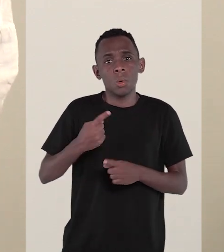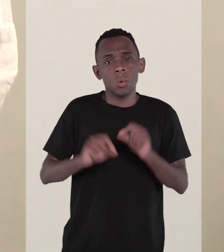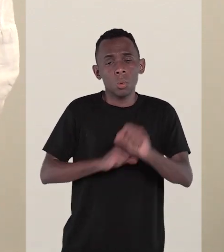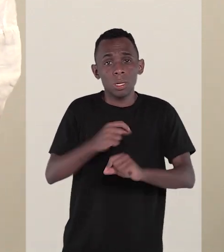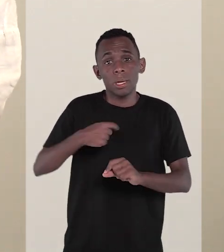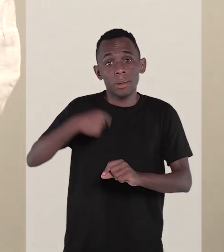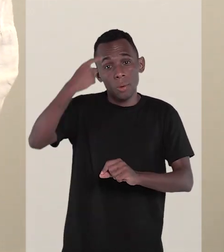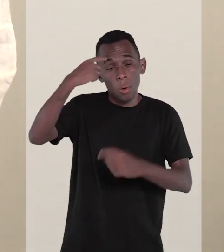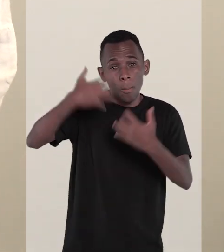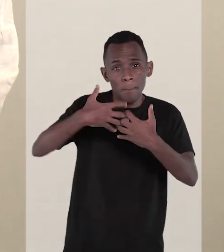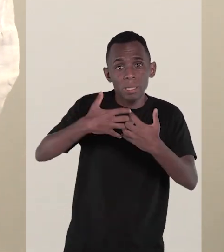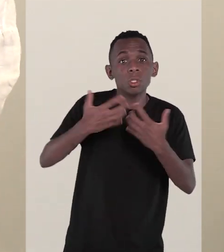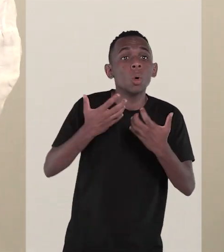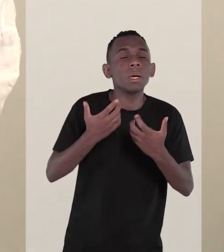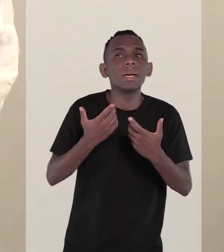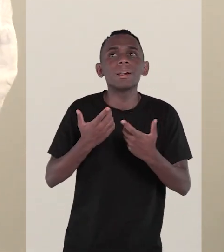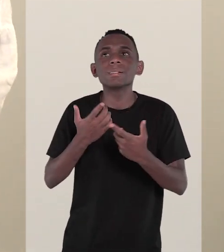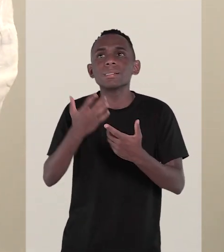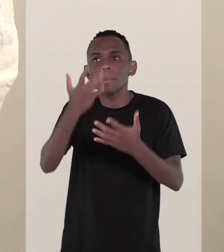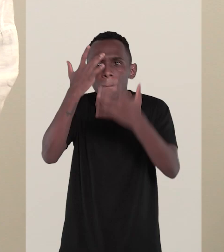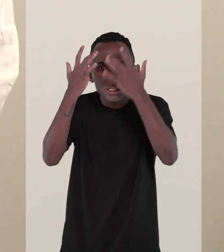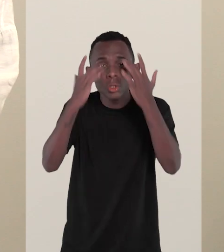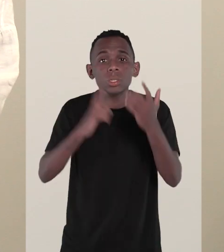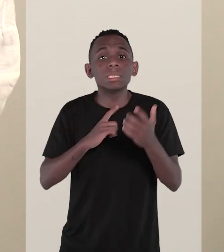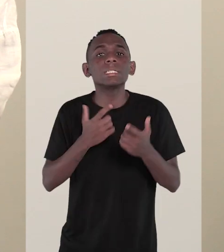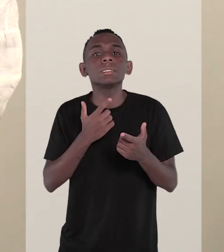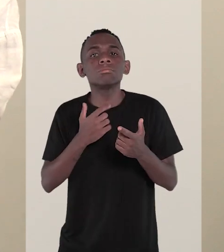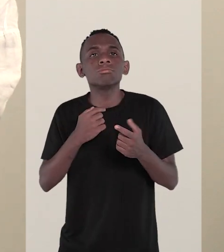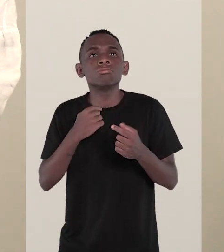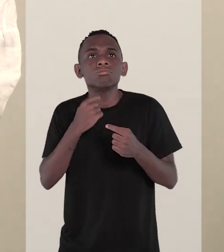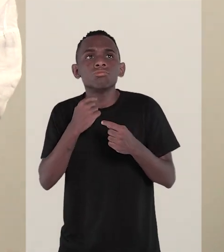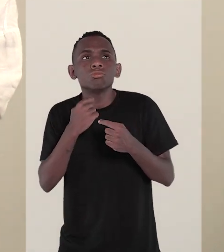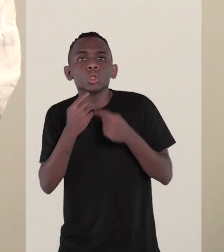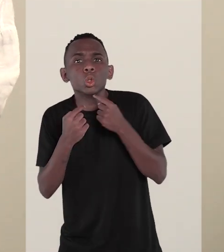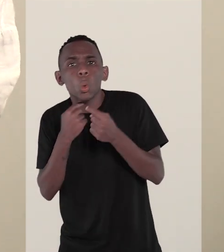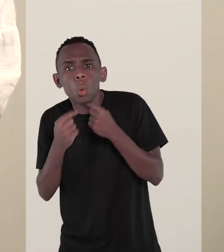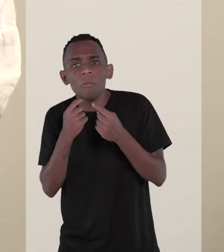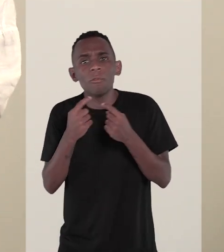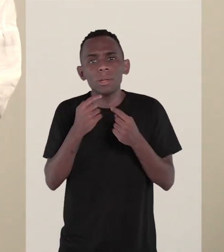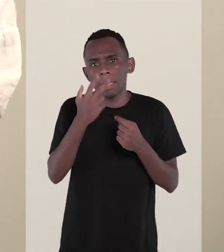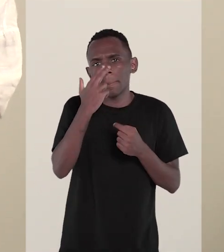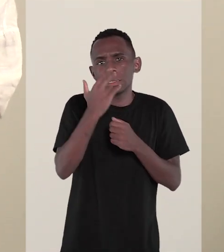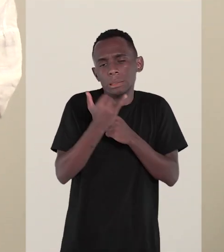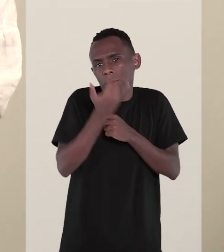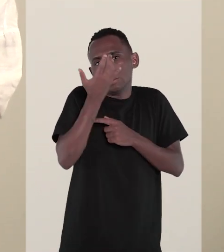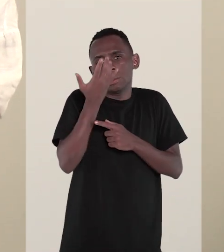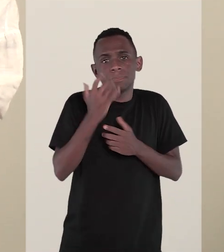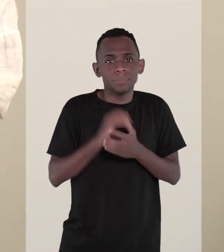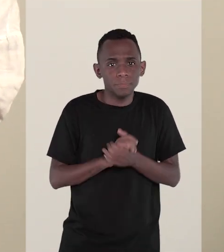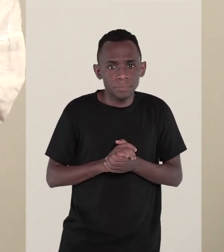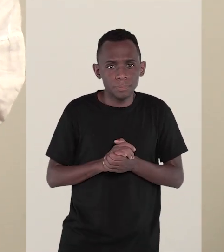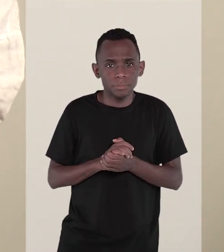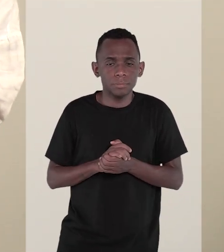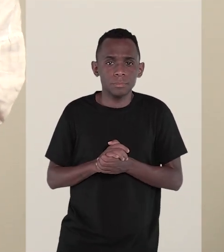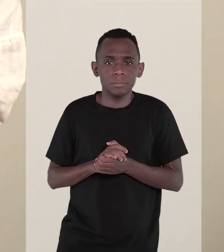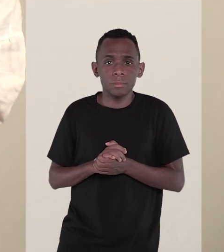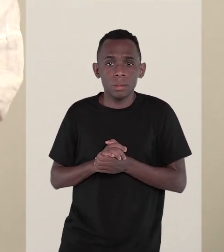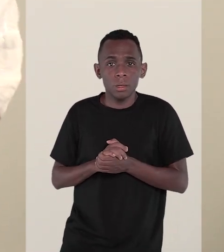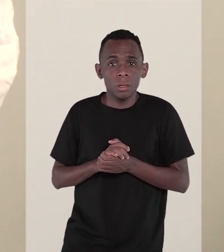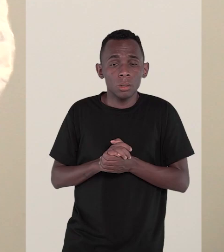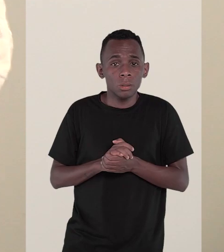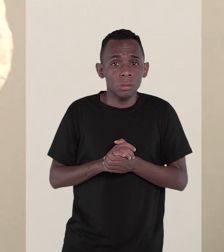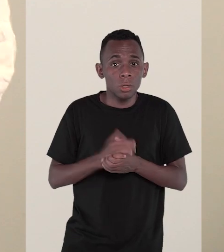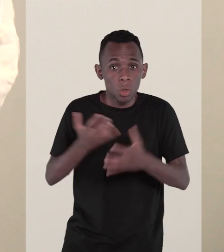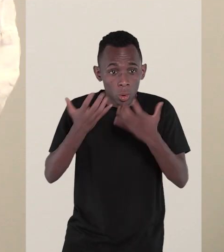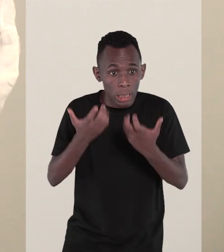ninguém do que eu penso. Eu quero quem tem dúvida, eu quero quem acha que se enganou, eu quero aonde que eu não falei e eu